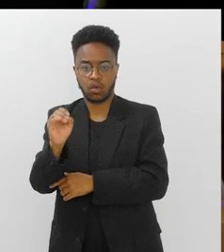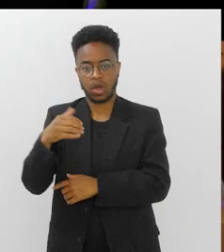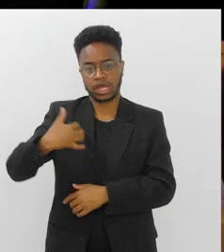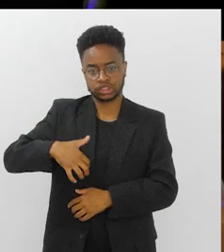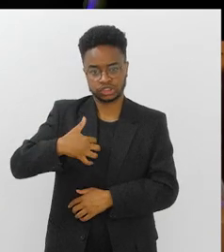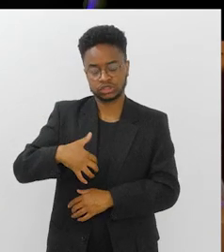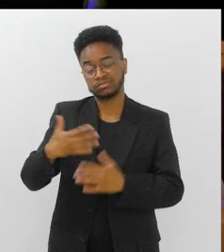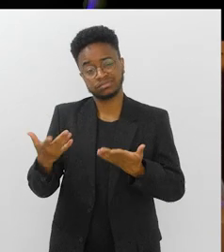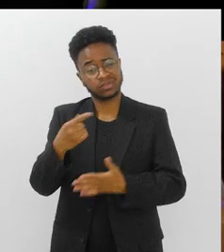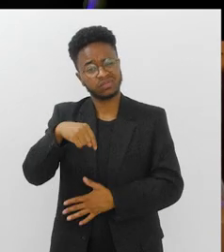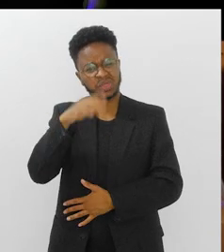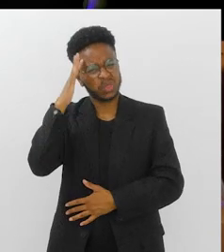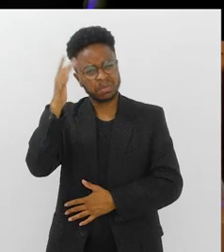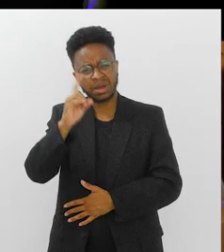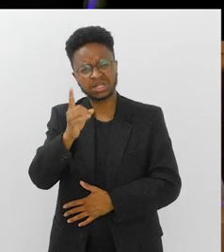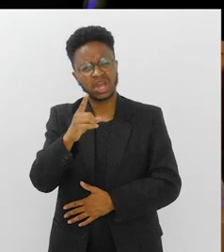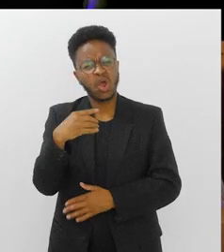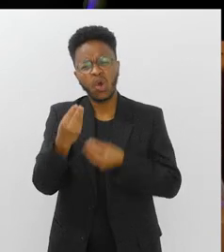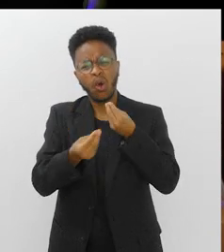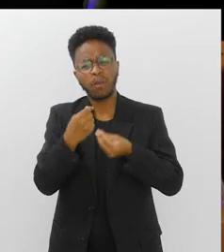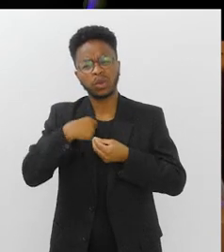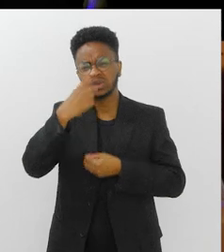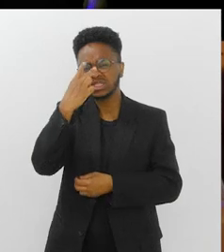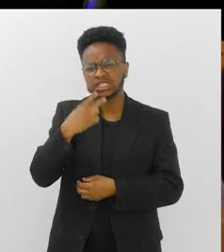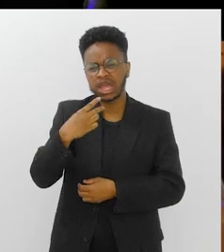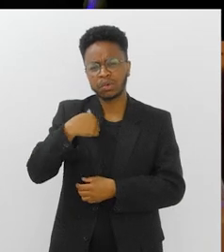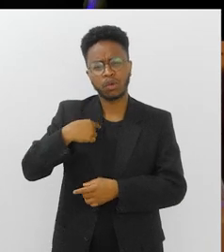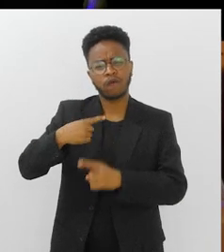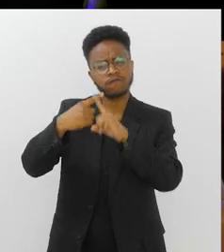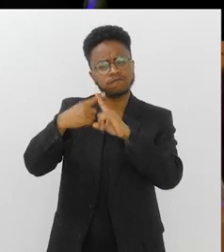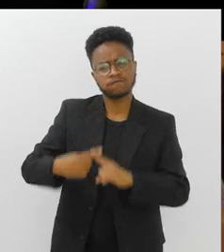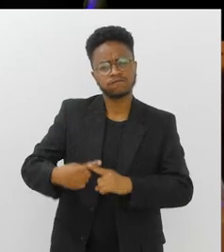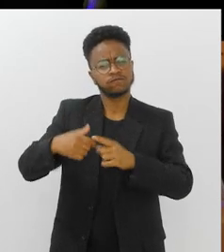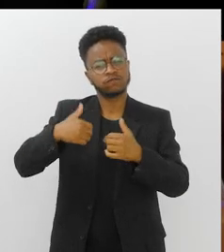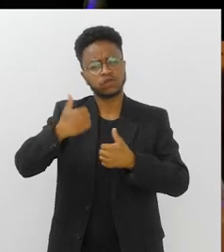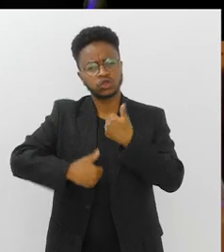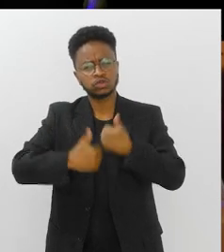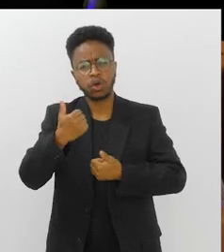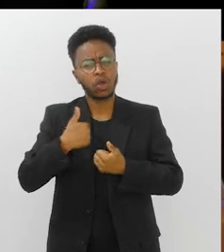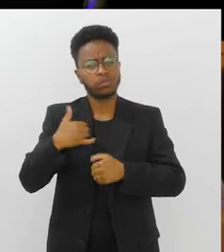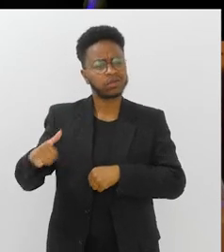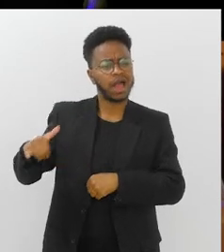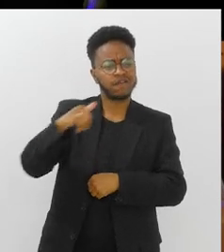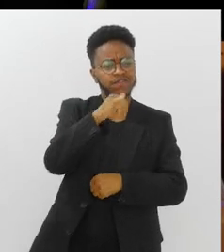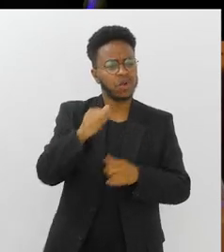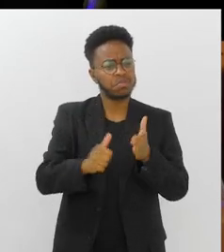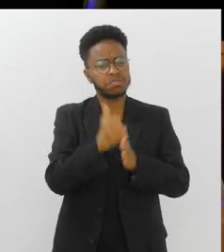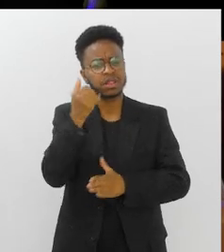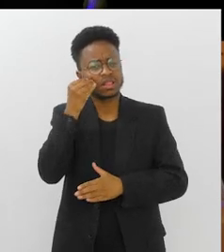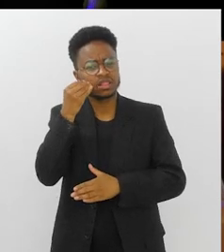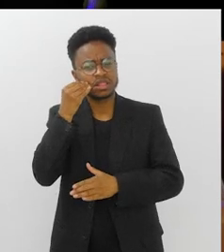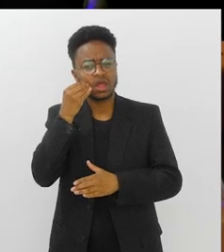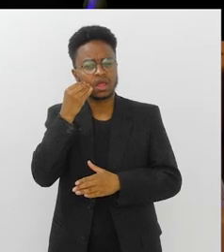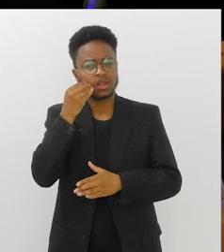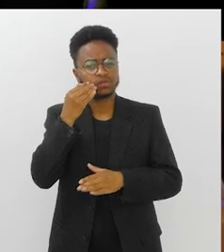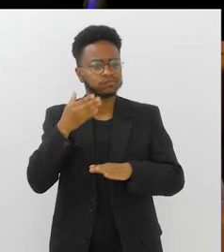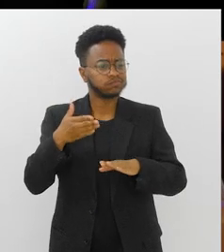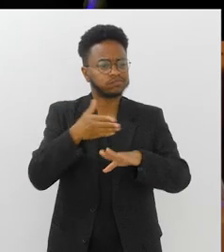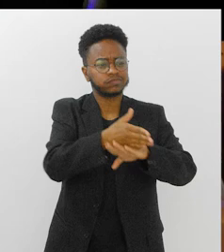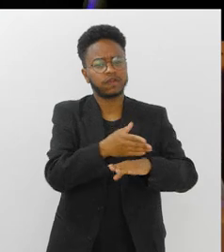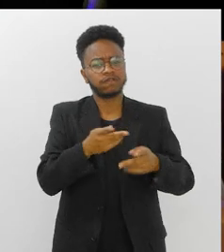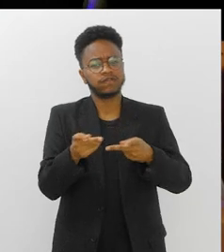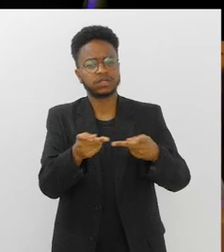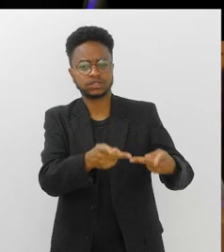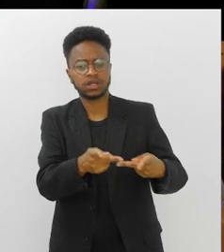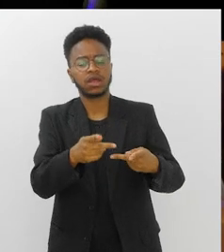imaginar que Poxa eu cego como é que eu vou jogar pegar um avião para ir jogar futebol né Tá eu lembro